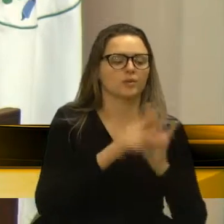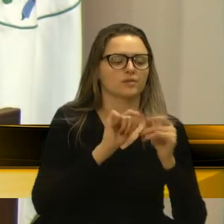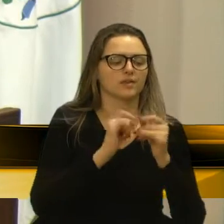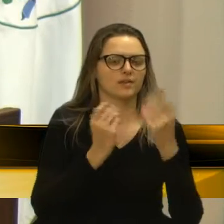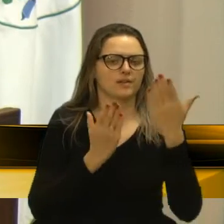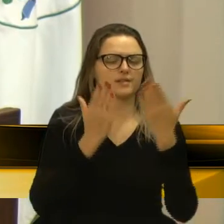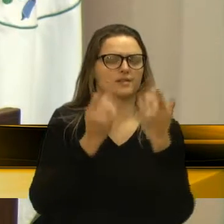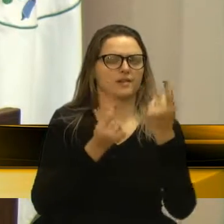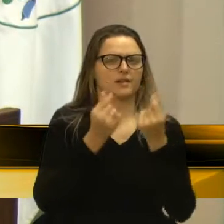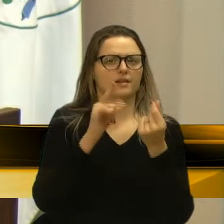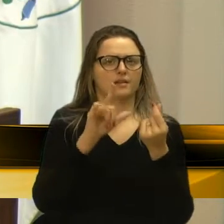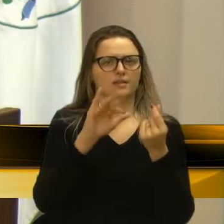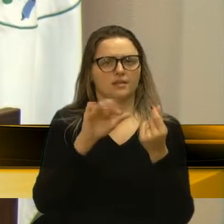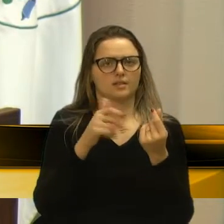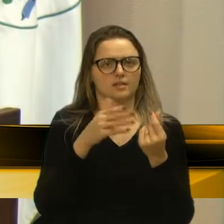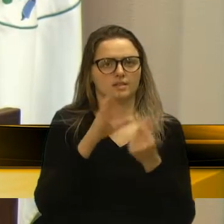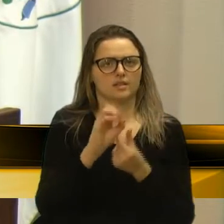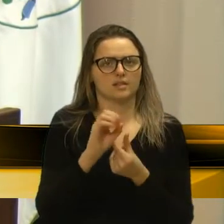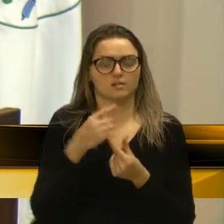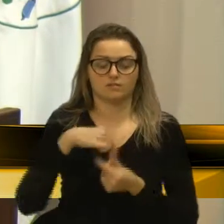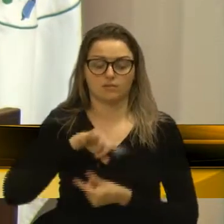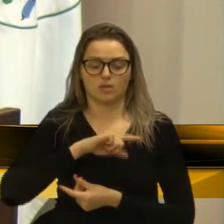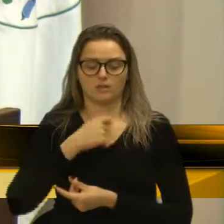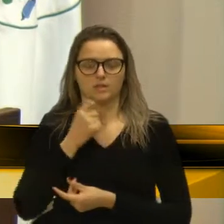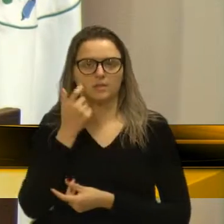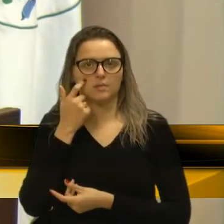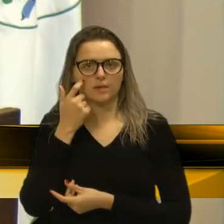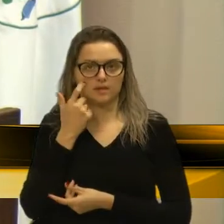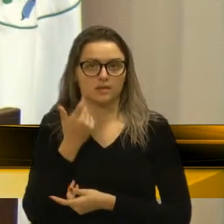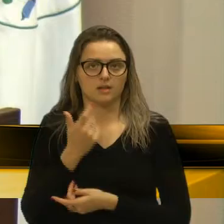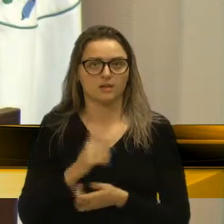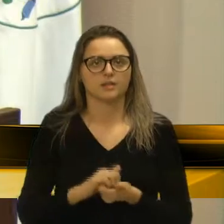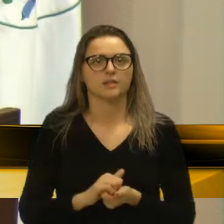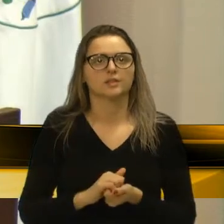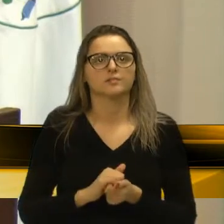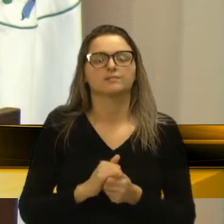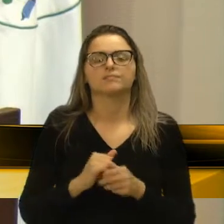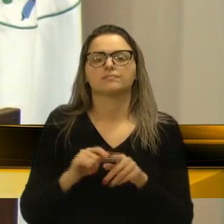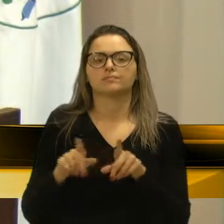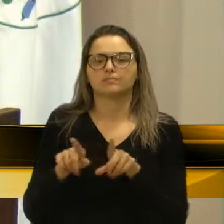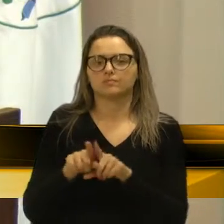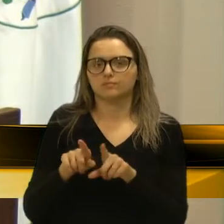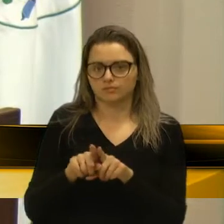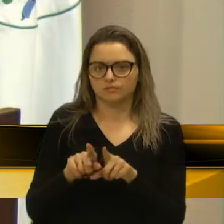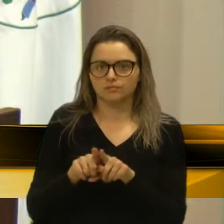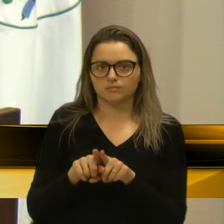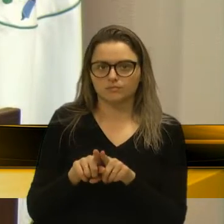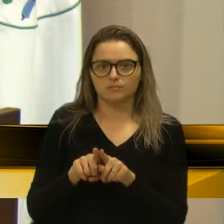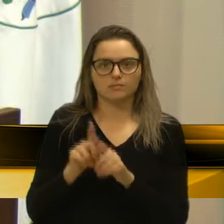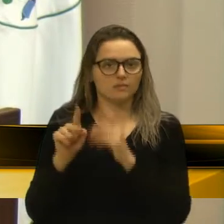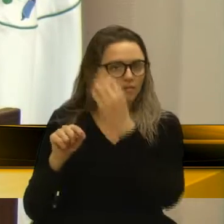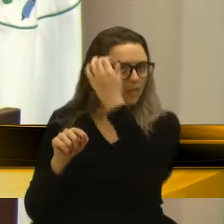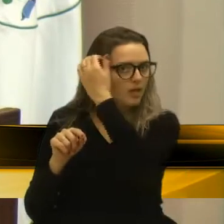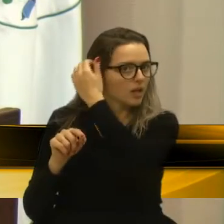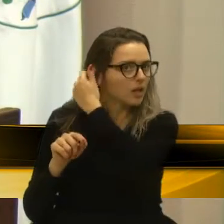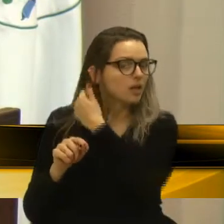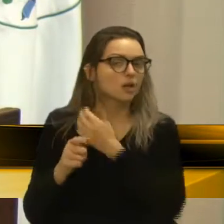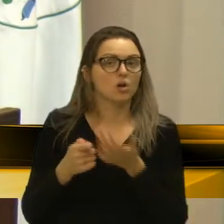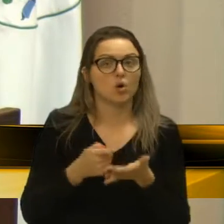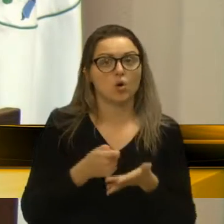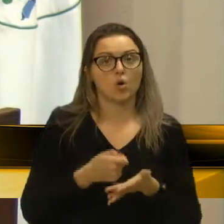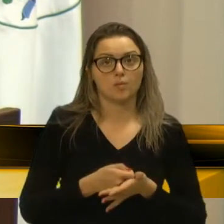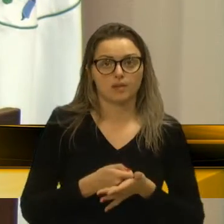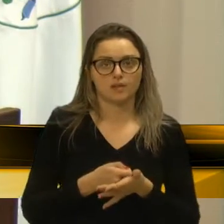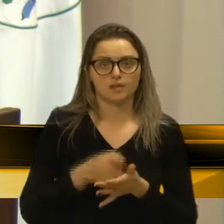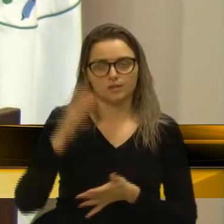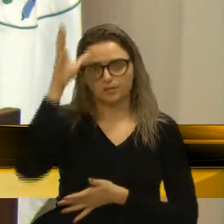né? Então, nós temos que pensar nisso. Além disso, é dever do poder público